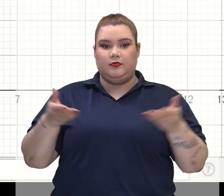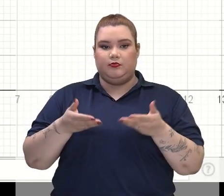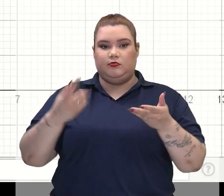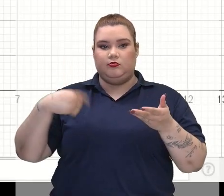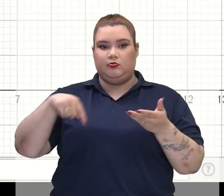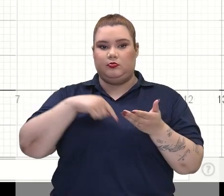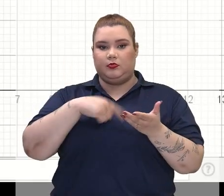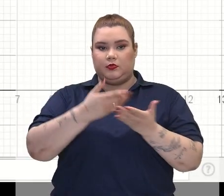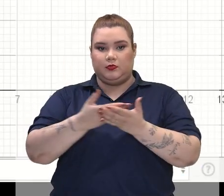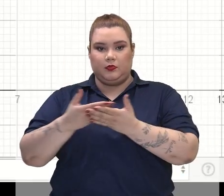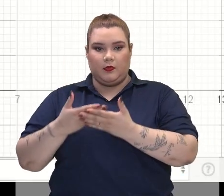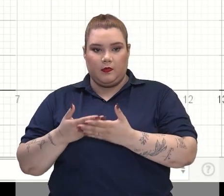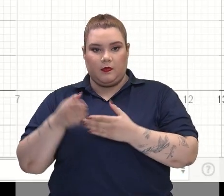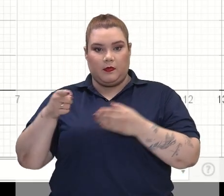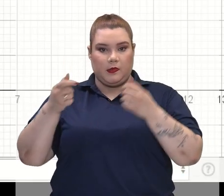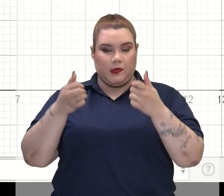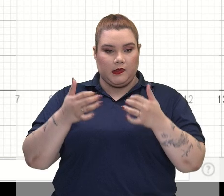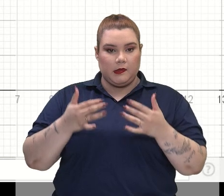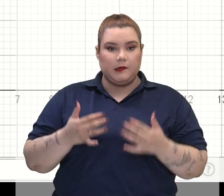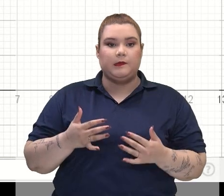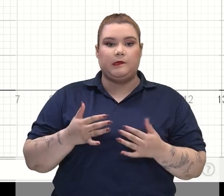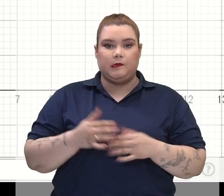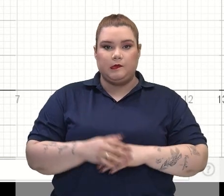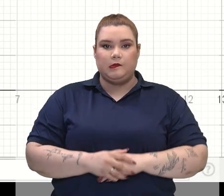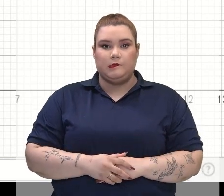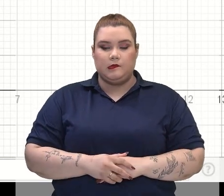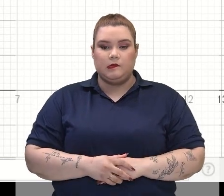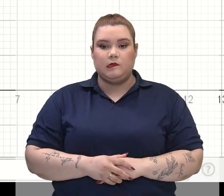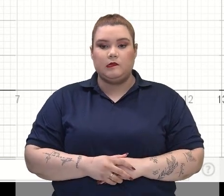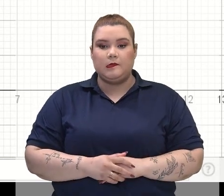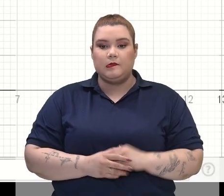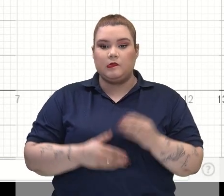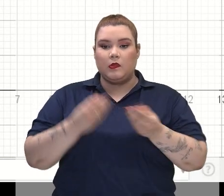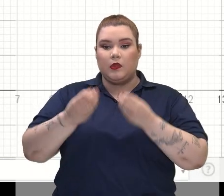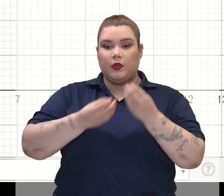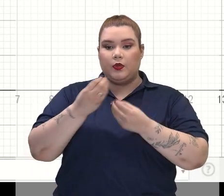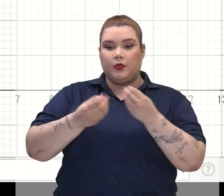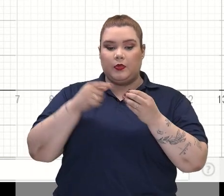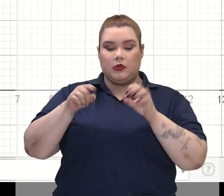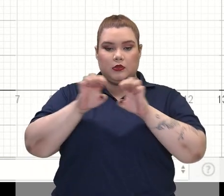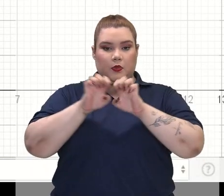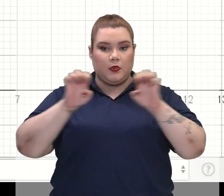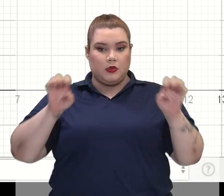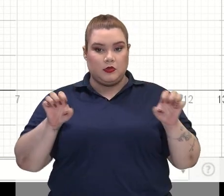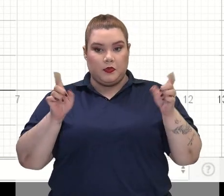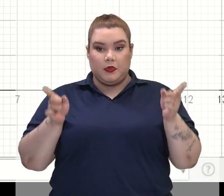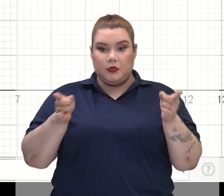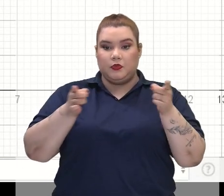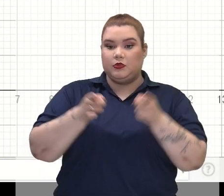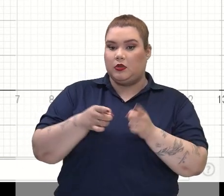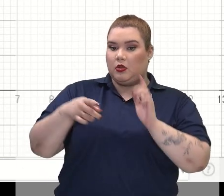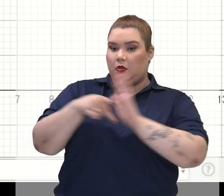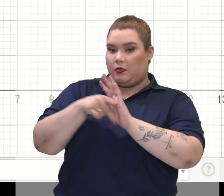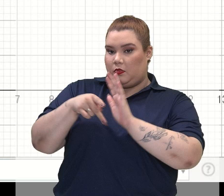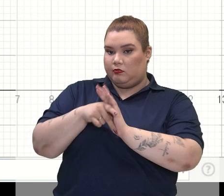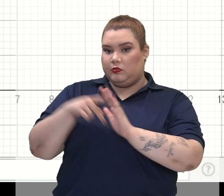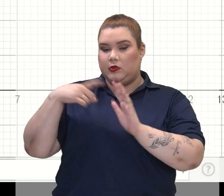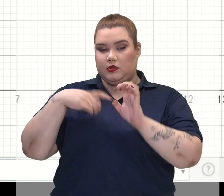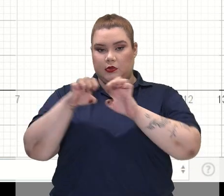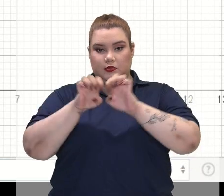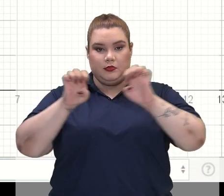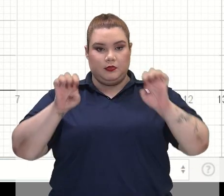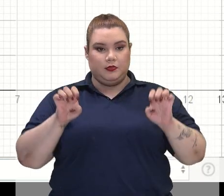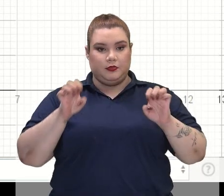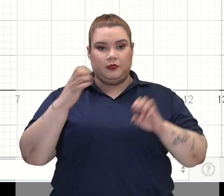aí na sua definição, né? A forma genérica, né, da equação reduzida da circunferência é dada por essa expressão